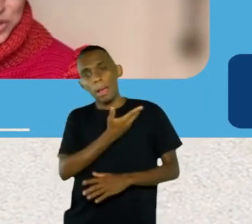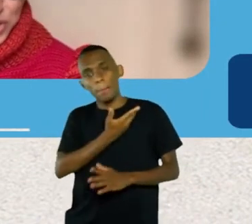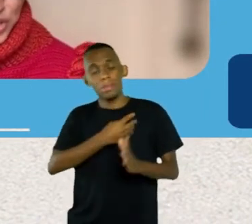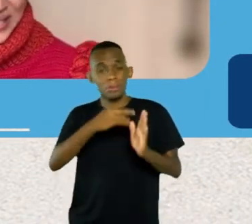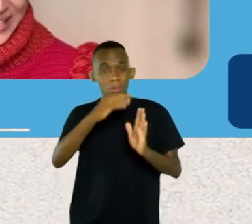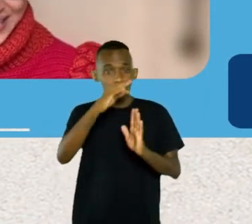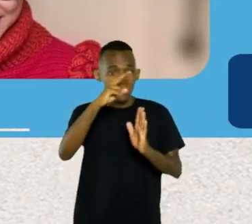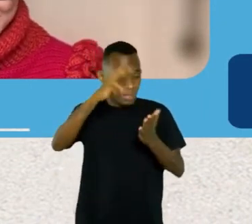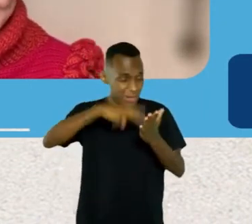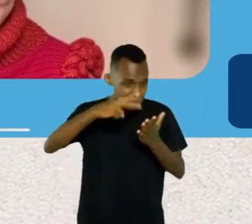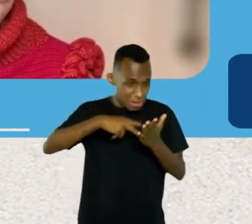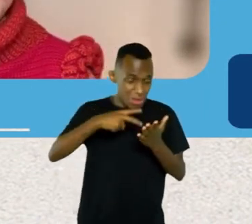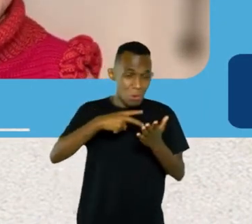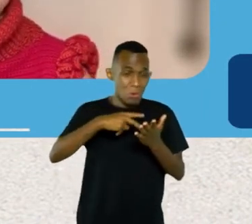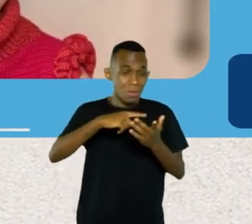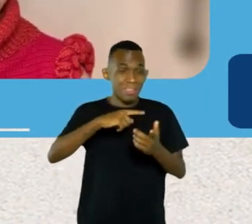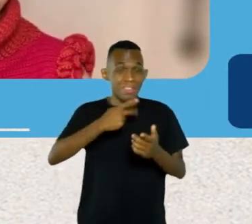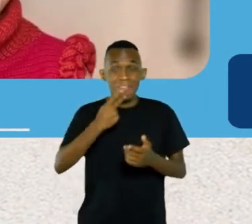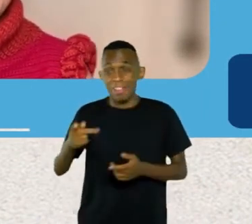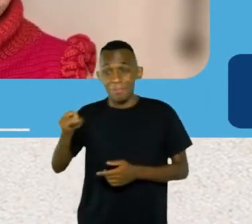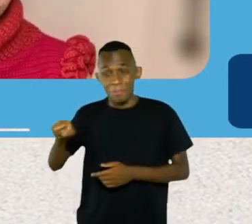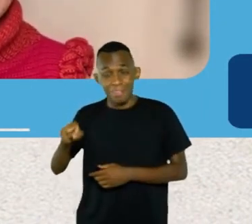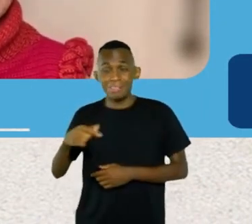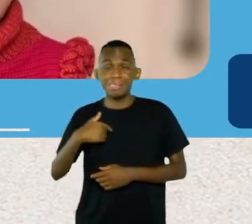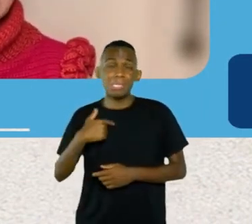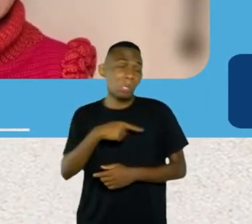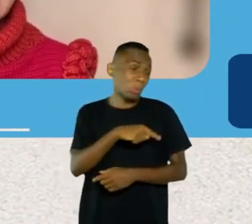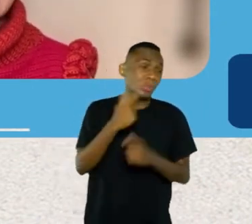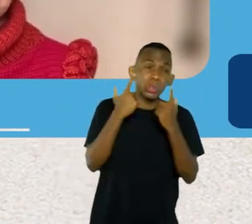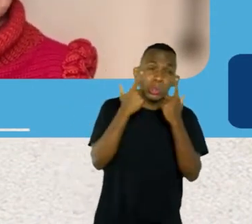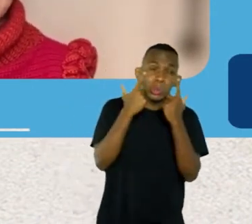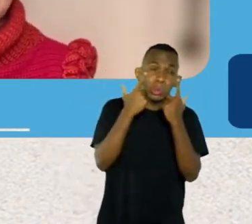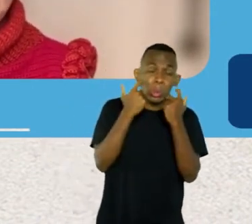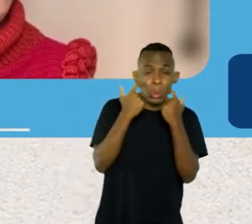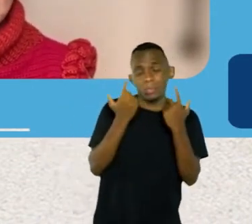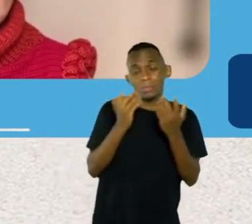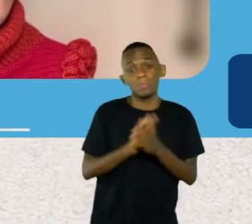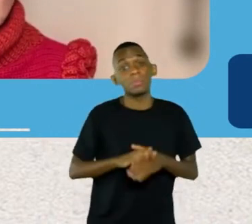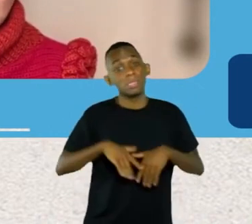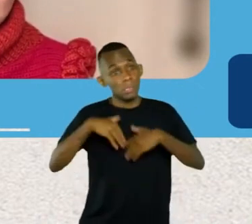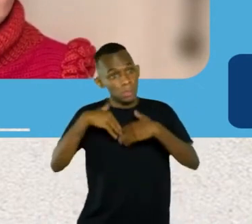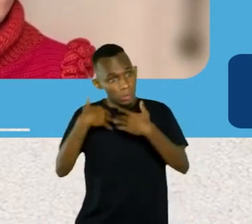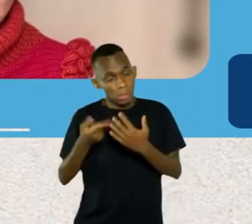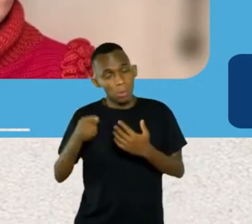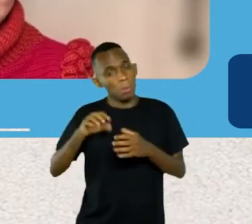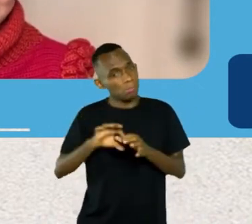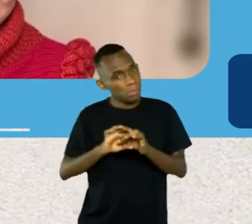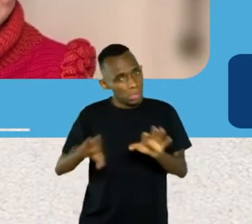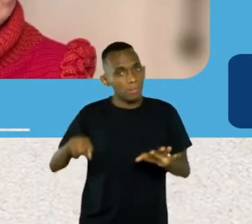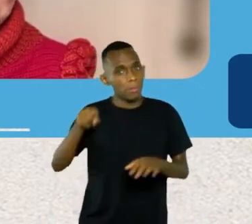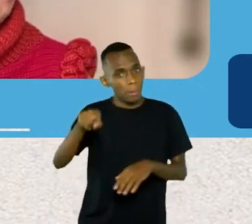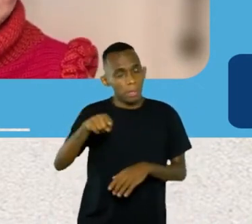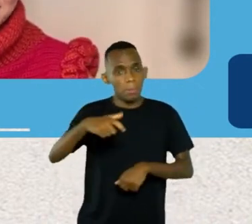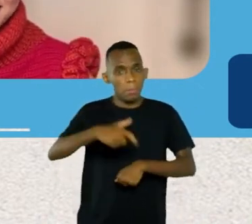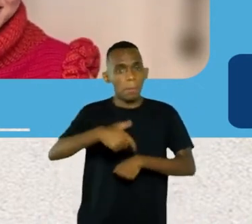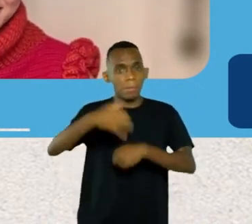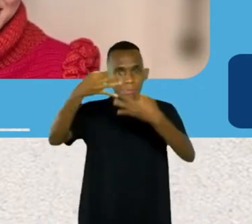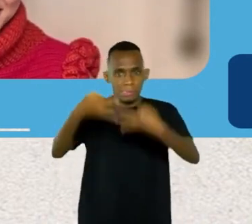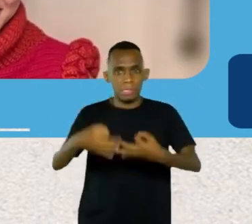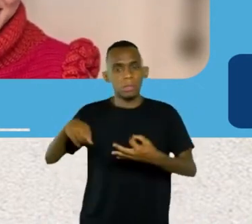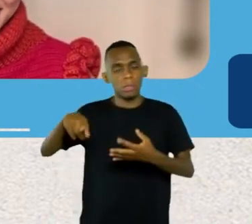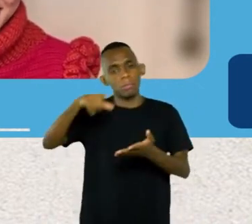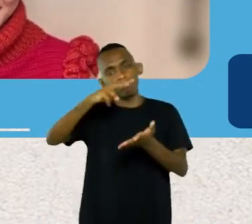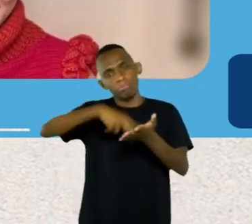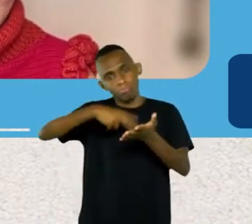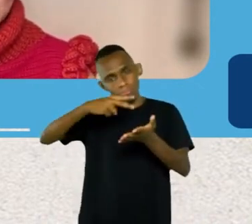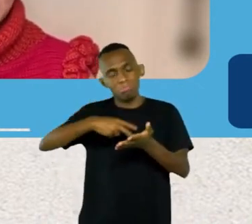falava: Eu tô chorando. Mas eu acho que está ali para ele para quando ele quiser, né? Isso é É, muito